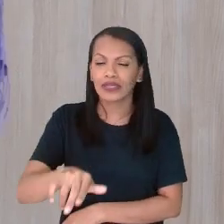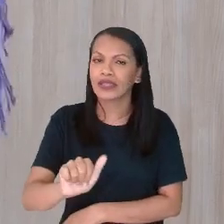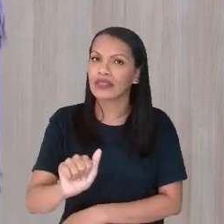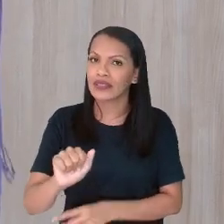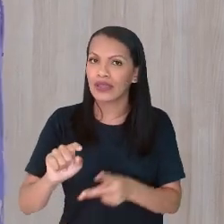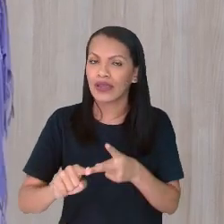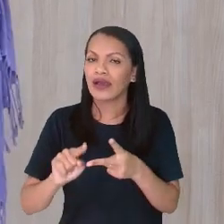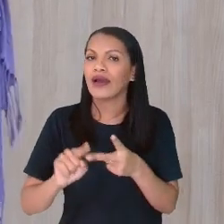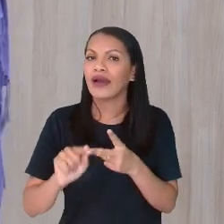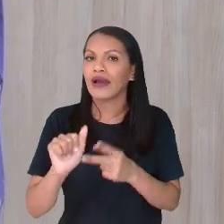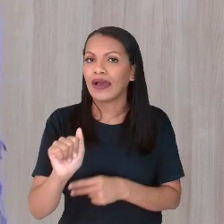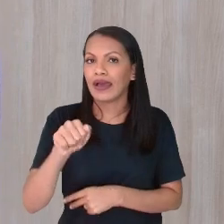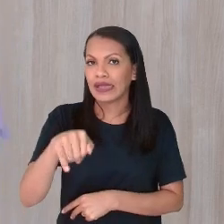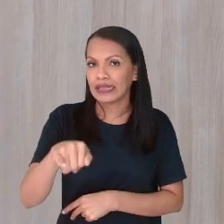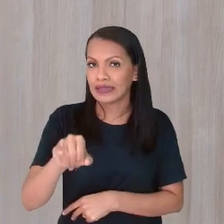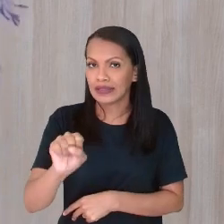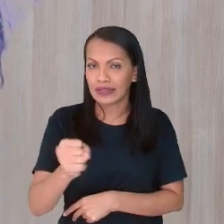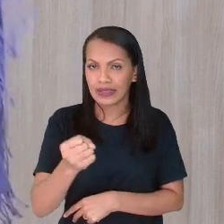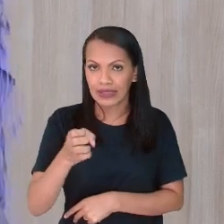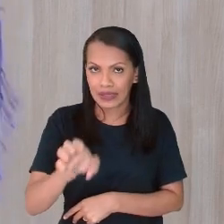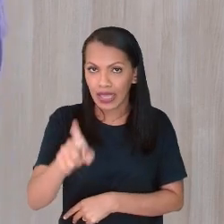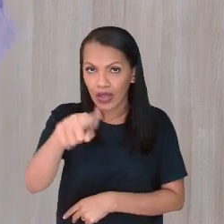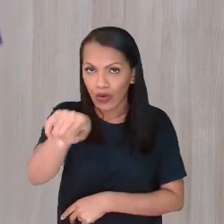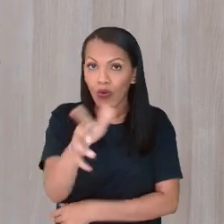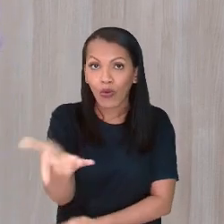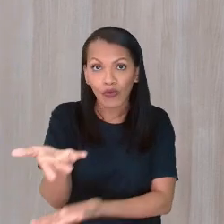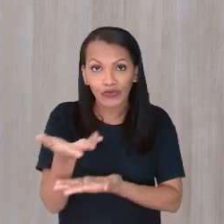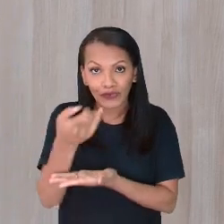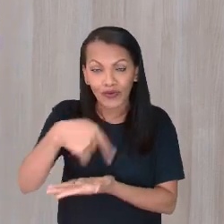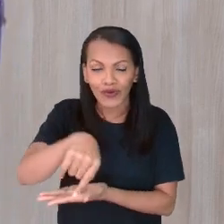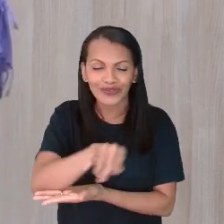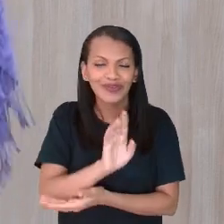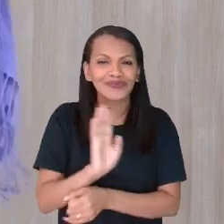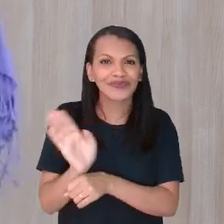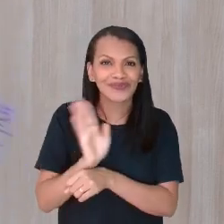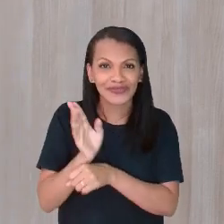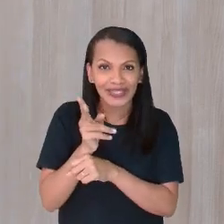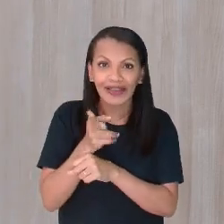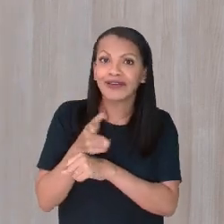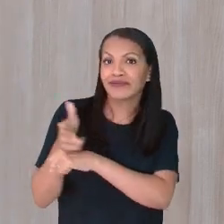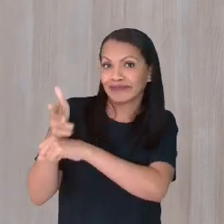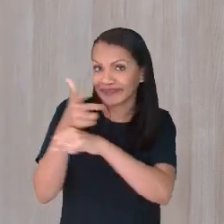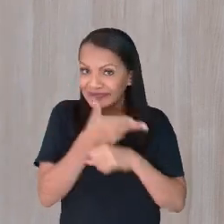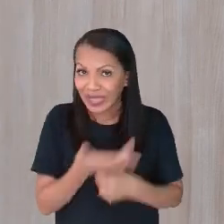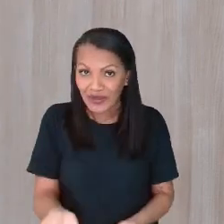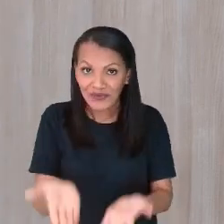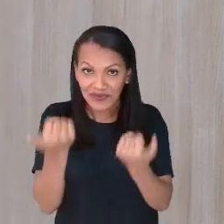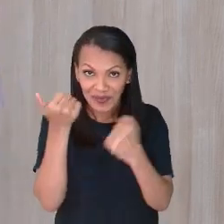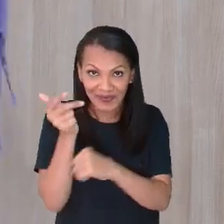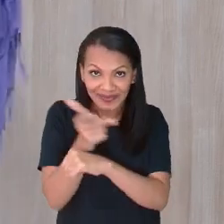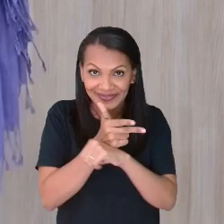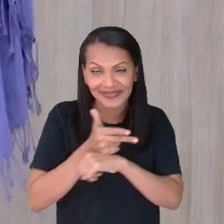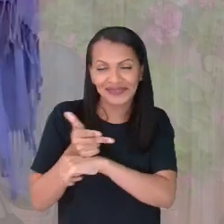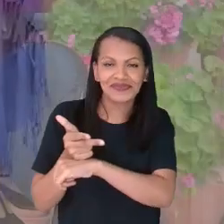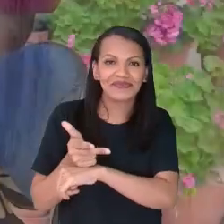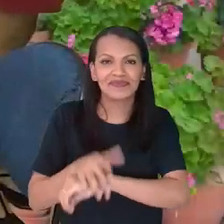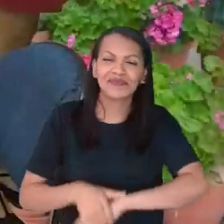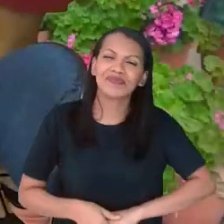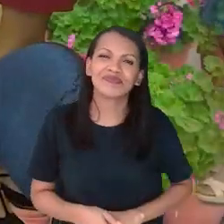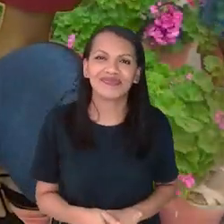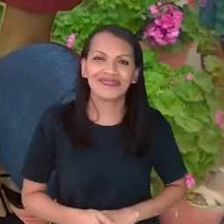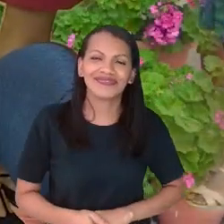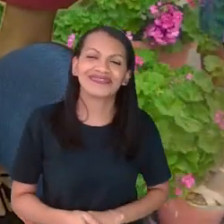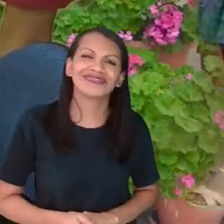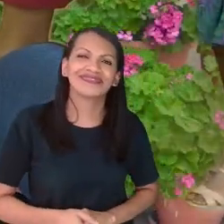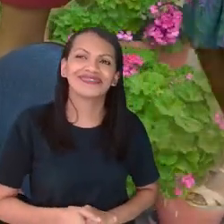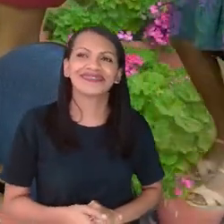da Silveira. Eu convido vocês a se deleitar, né, com essa produção. Vamos lá? Solta